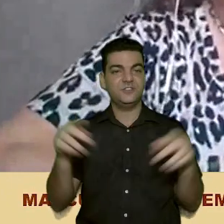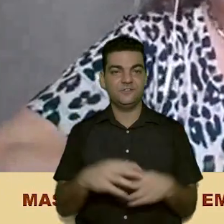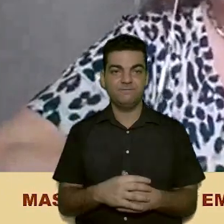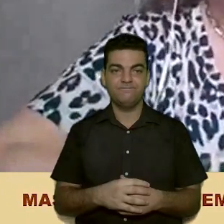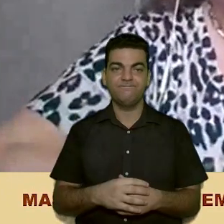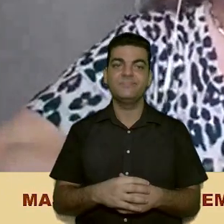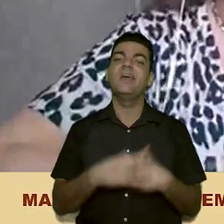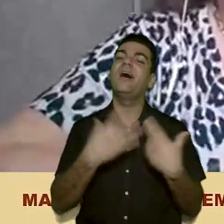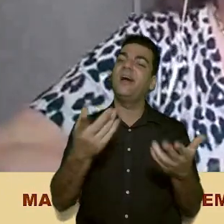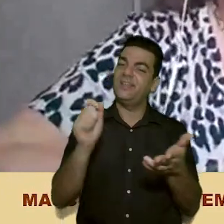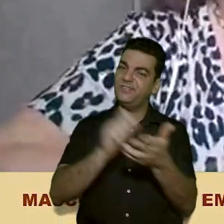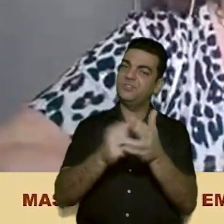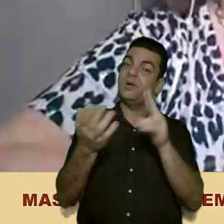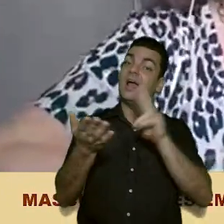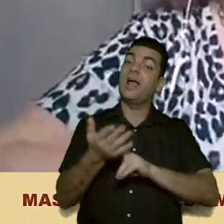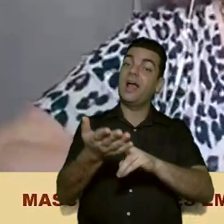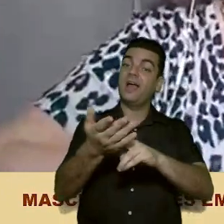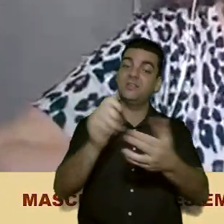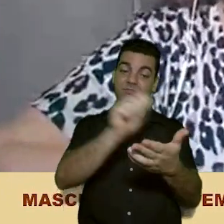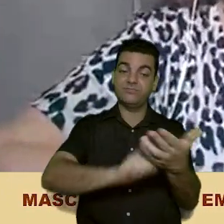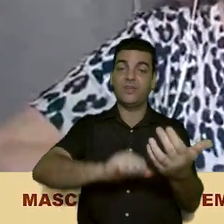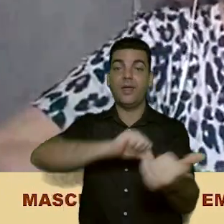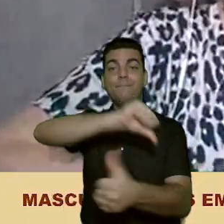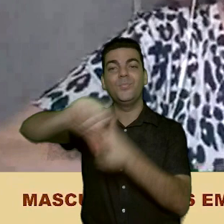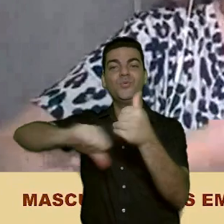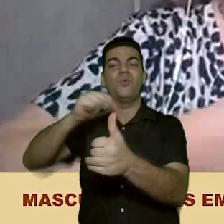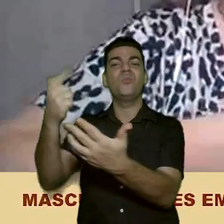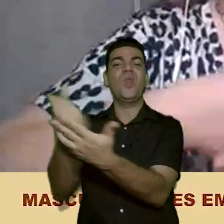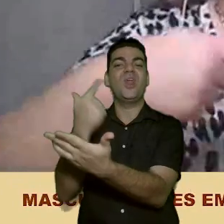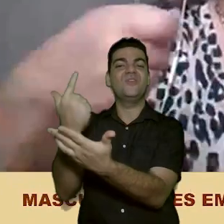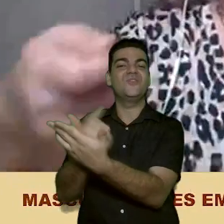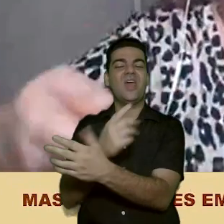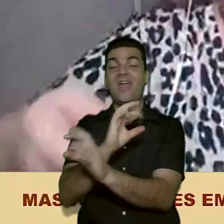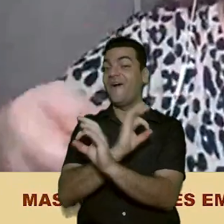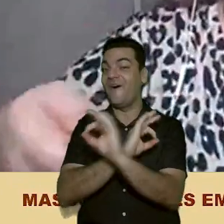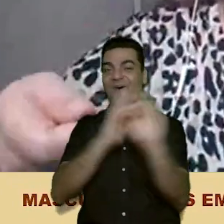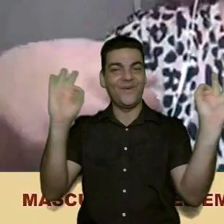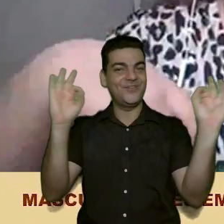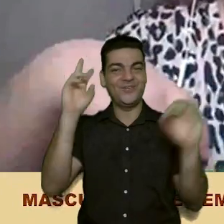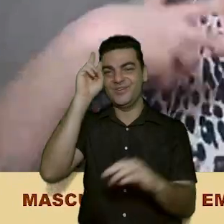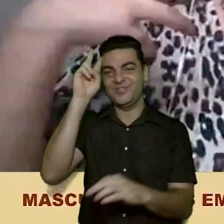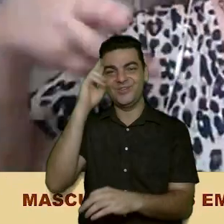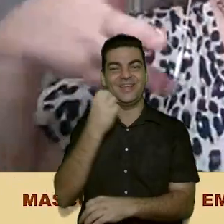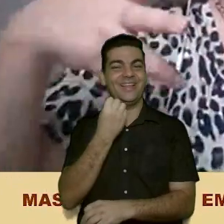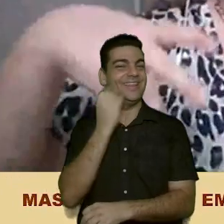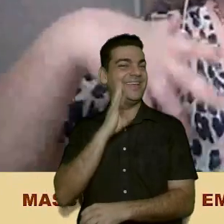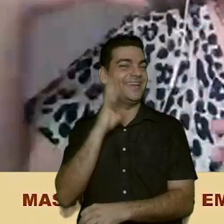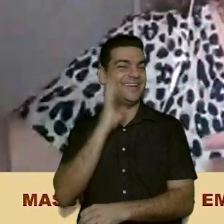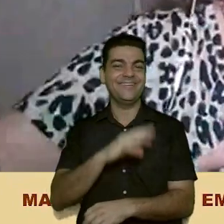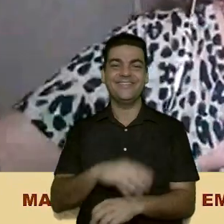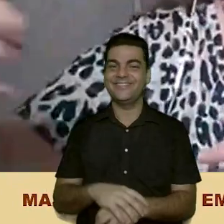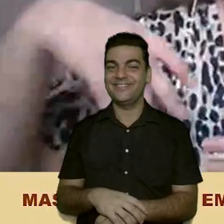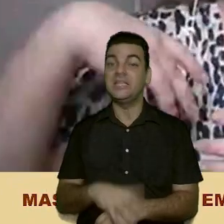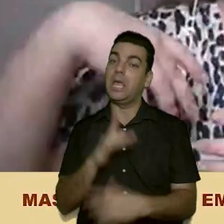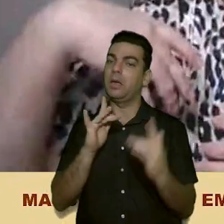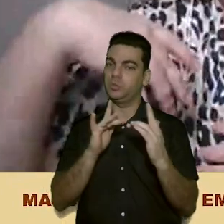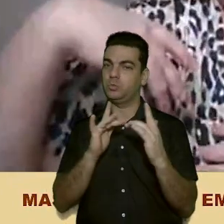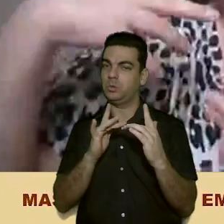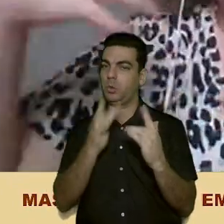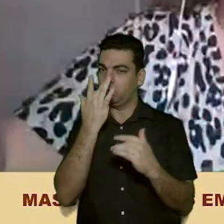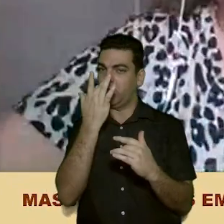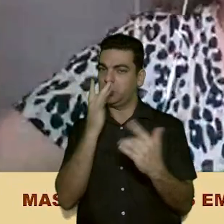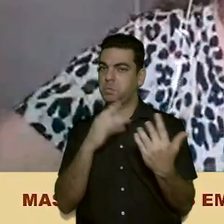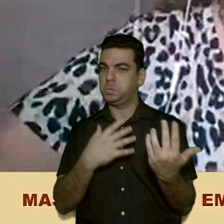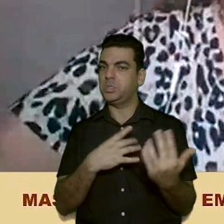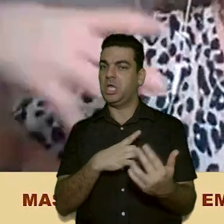posso criar uma criança com outras perspectivas? E aí ela fez uma carta para essa amiga, que acabou se transformando nesse livro, além de ter... Então é